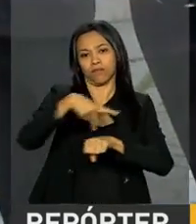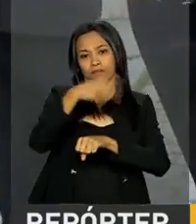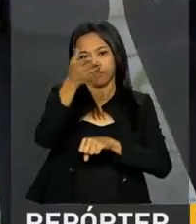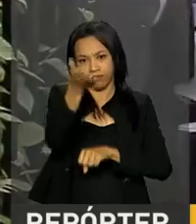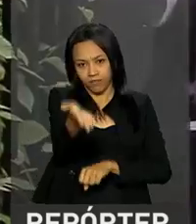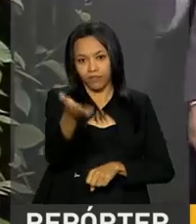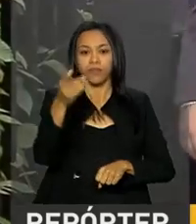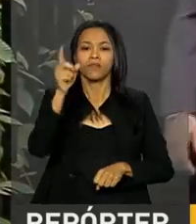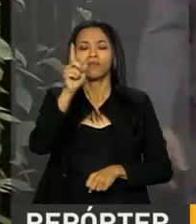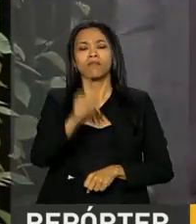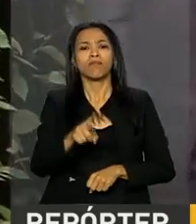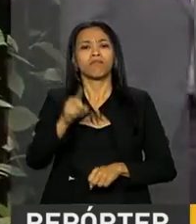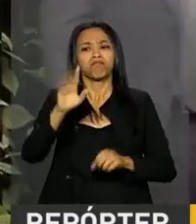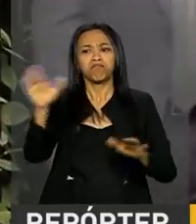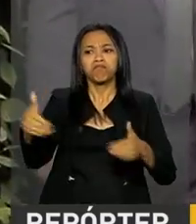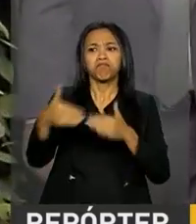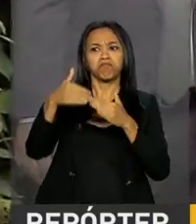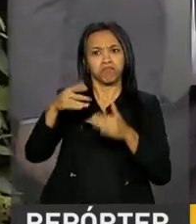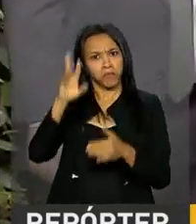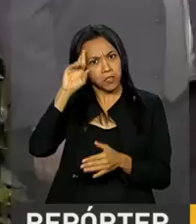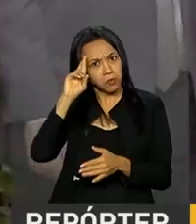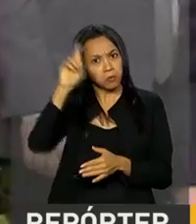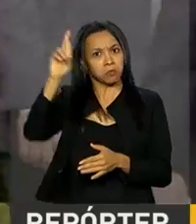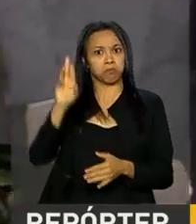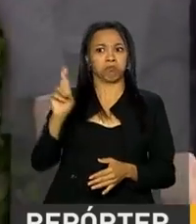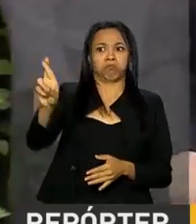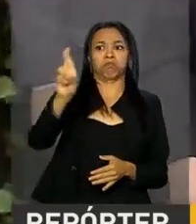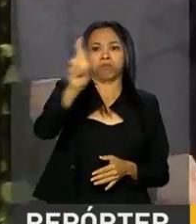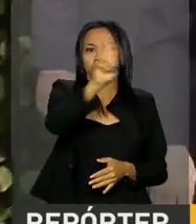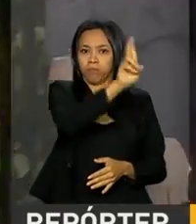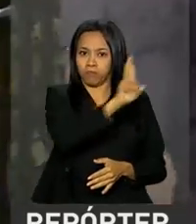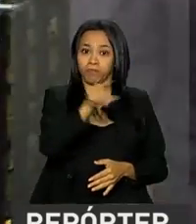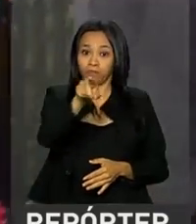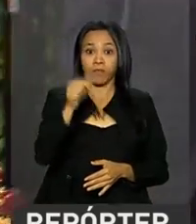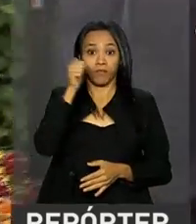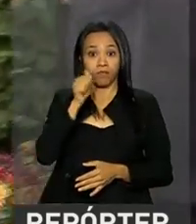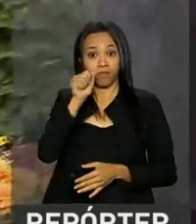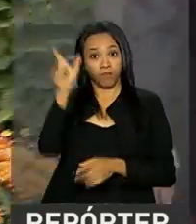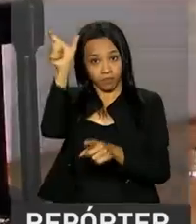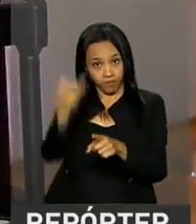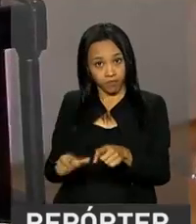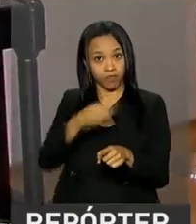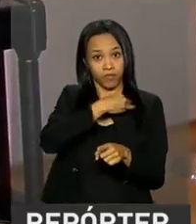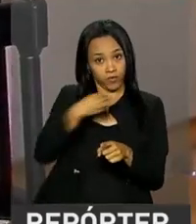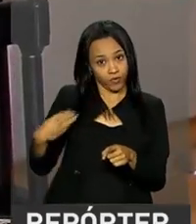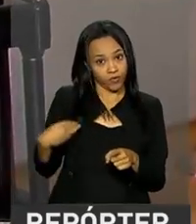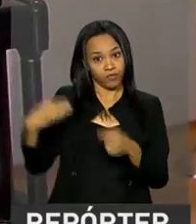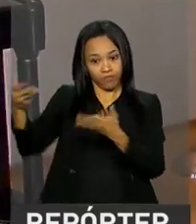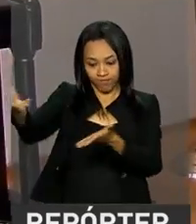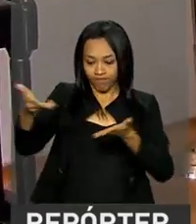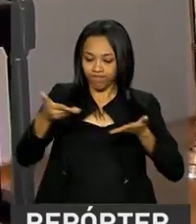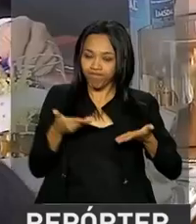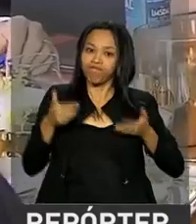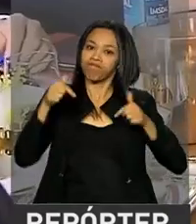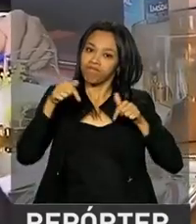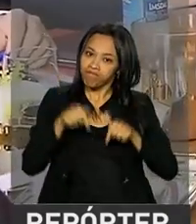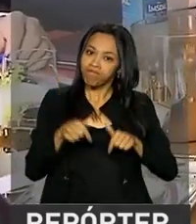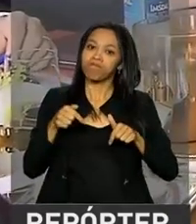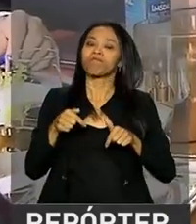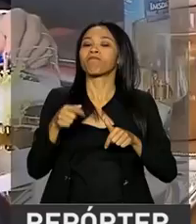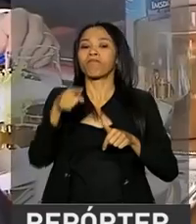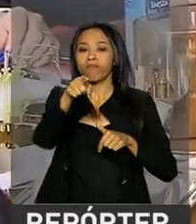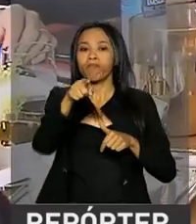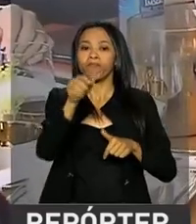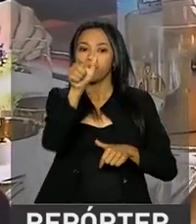voltada às autoridades norueguesas a primeira ministra recebeu temer na residência oficial em Oslo herna